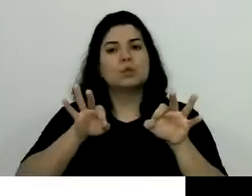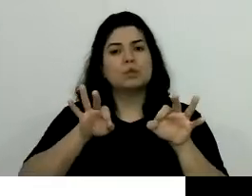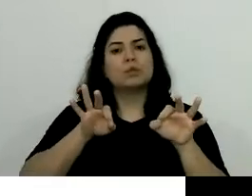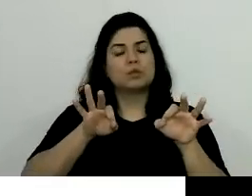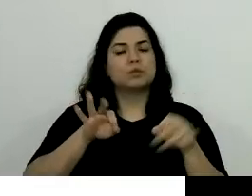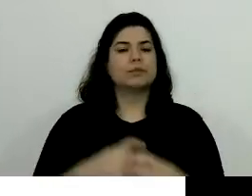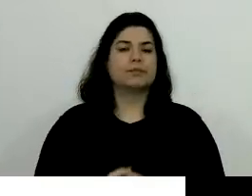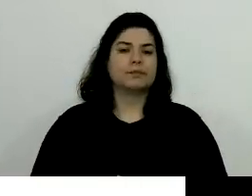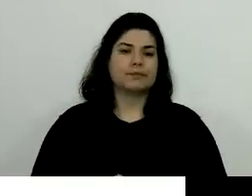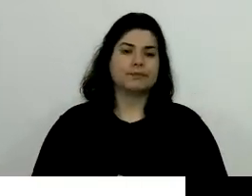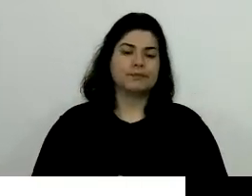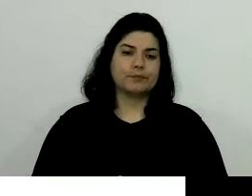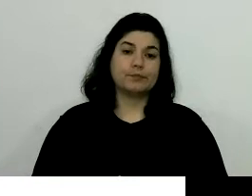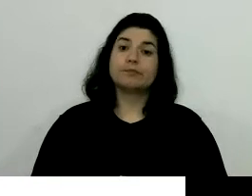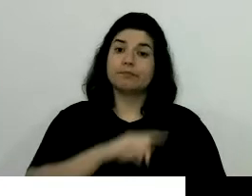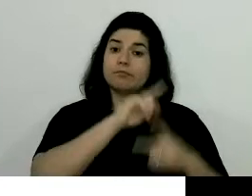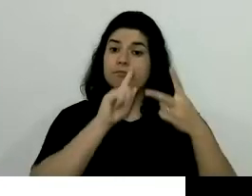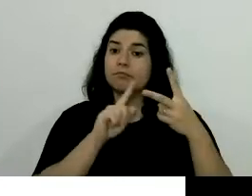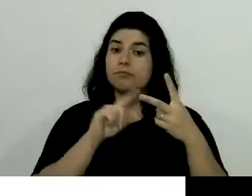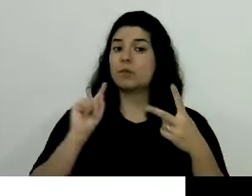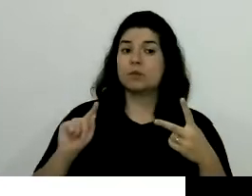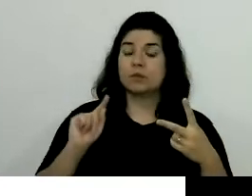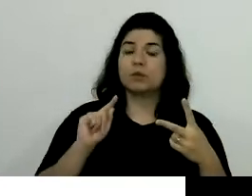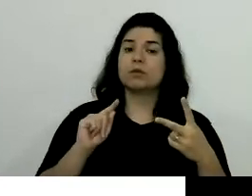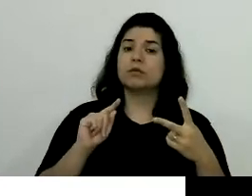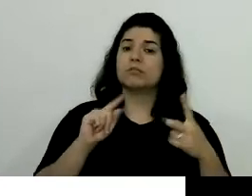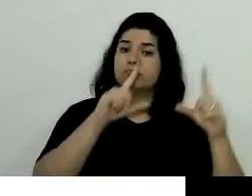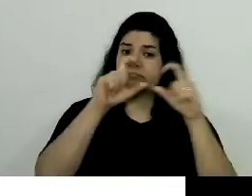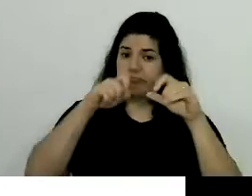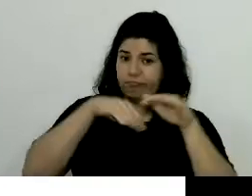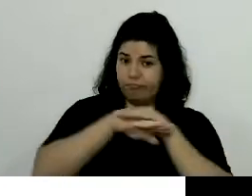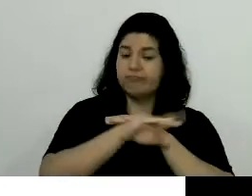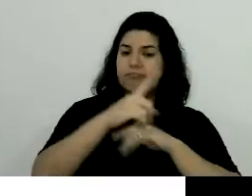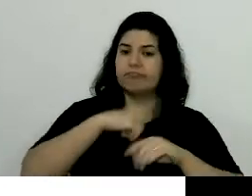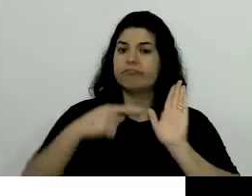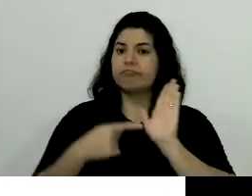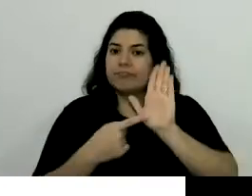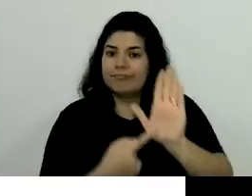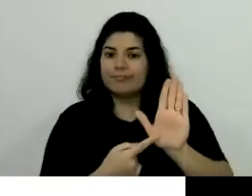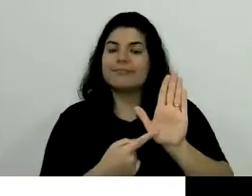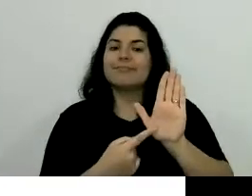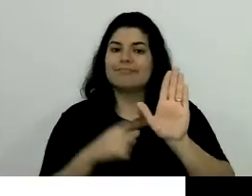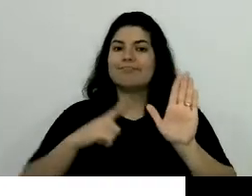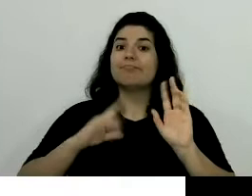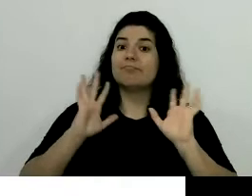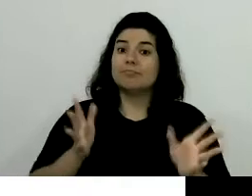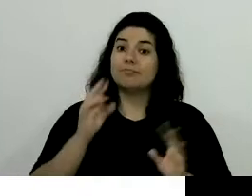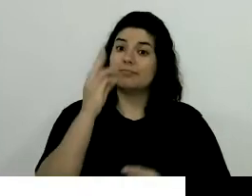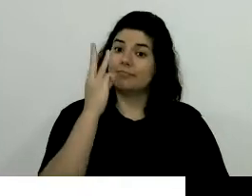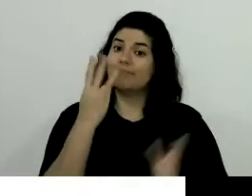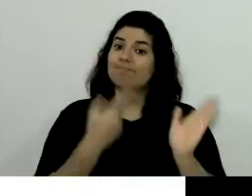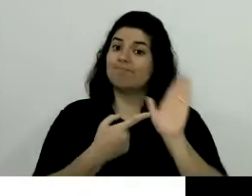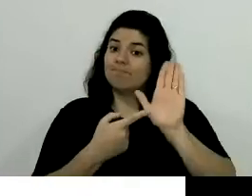A segunda etapa envolveu a difusão do acervo, né, por meio de uma exposição. Nós já temos aí 3 exposições acumuladas